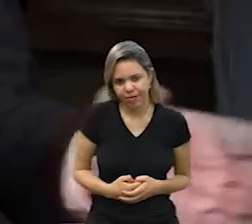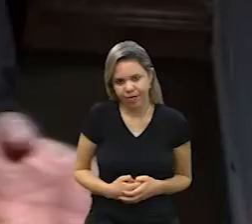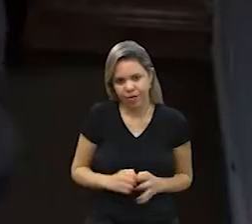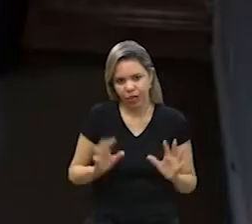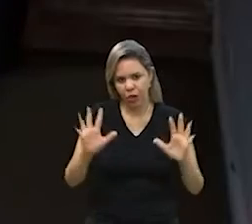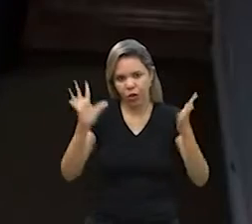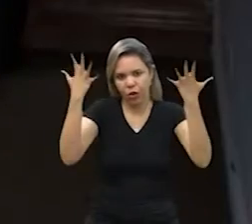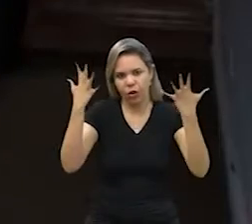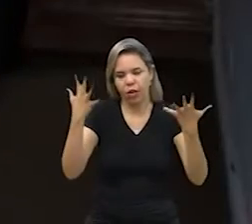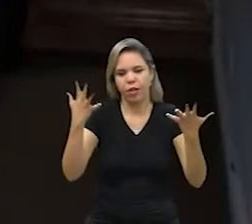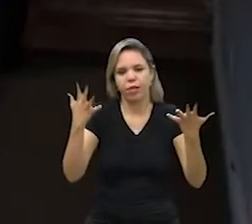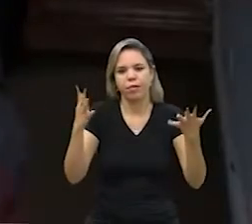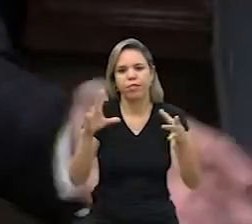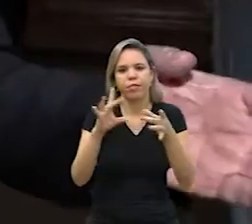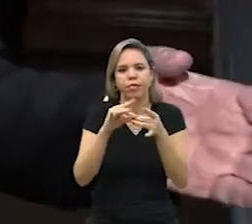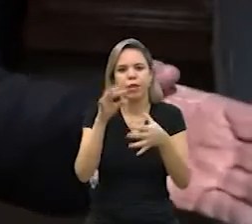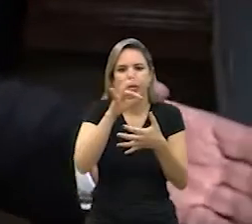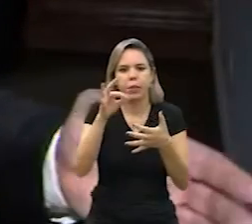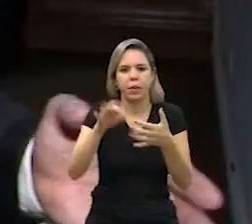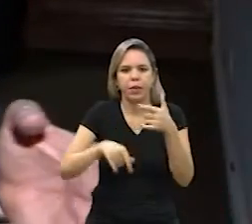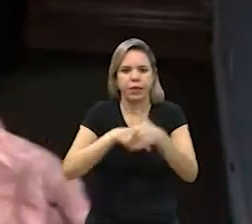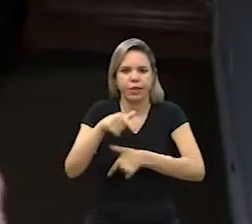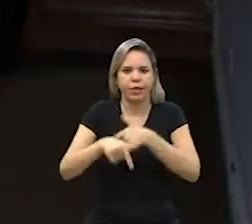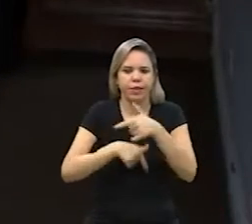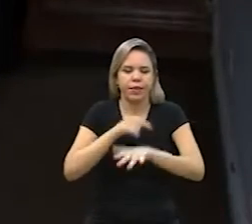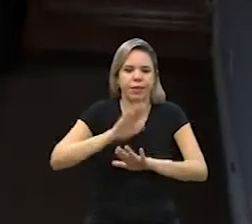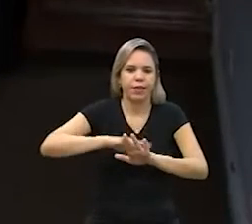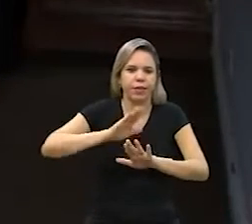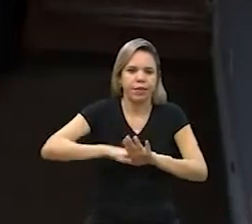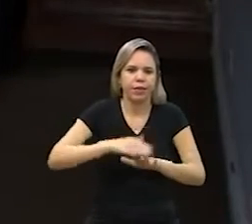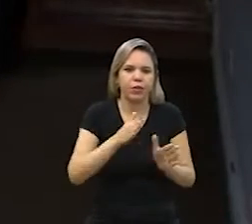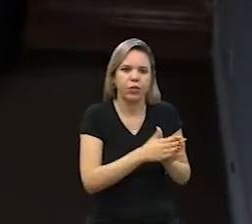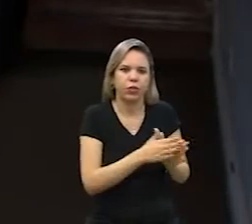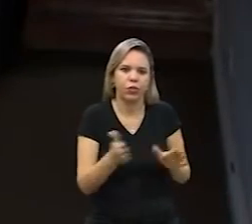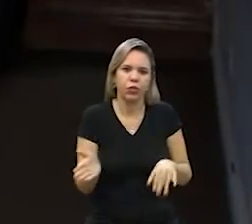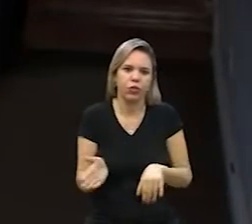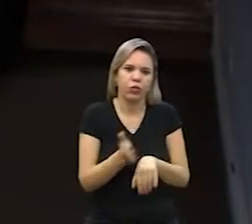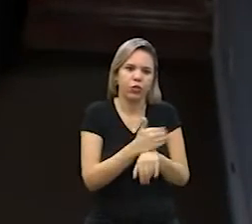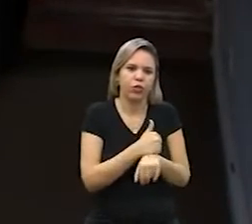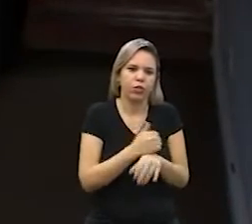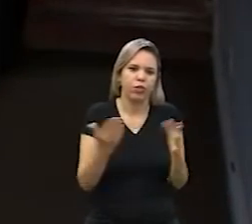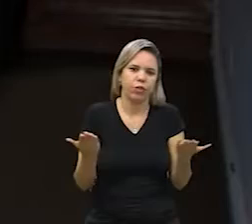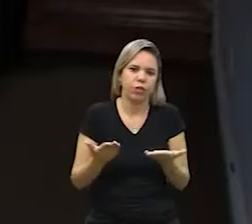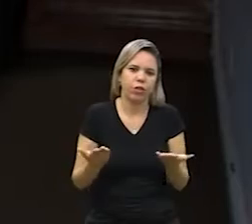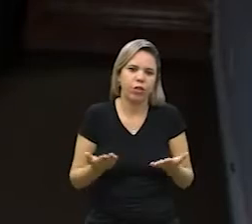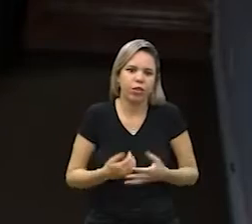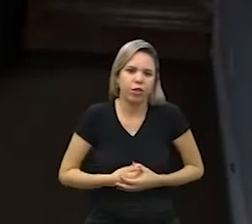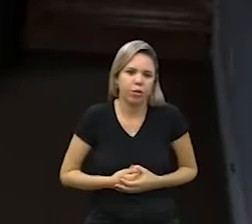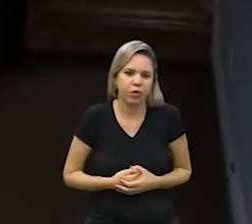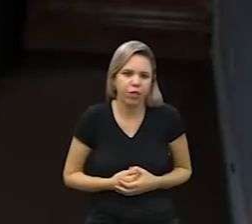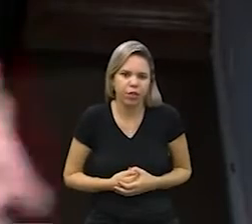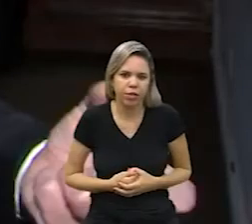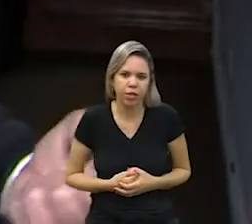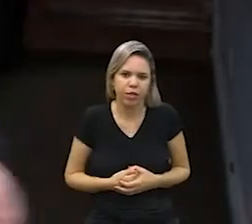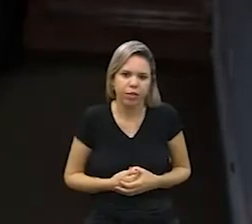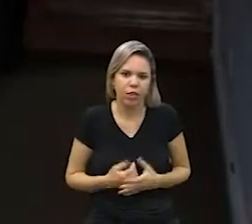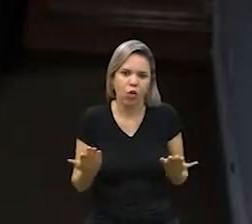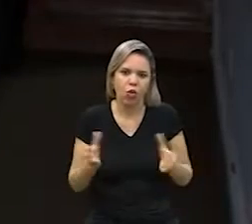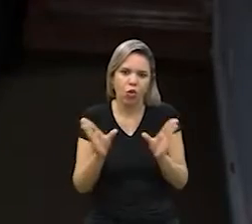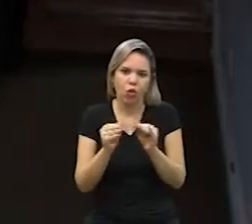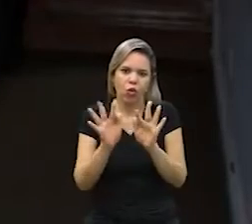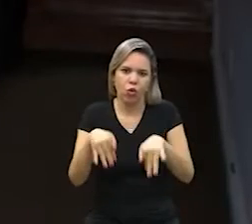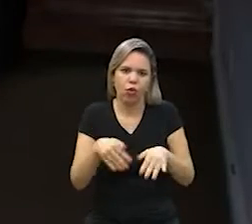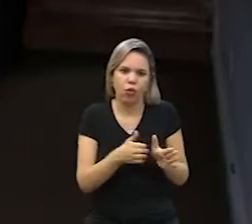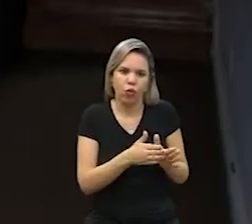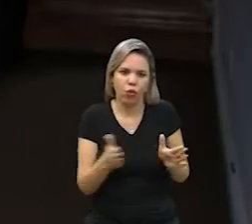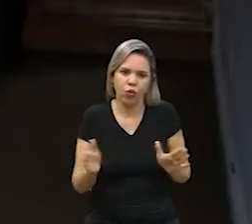É um evento de culminância. Teve todo um trabalho realizado no período anterior a hoje e hoje nós estamos